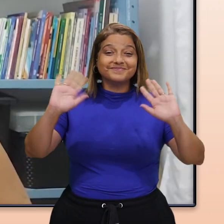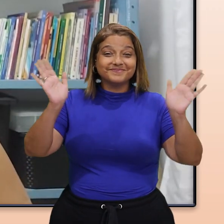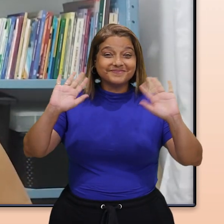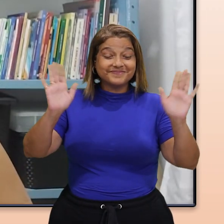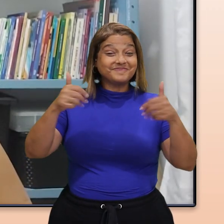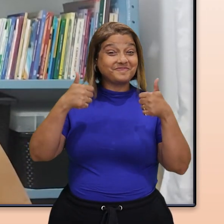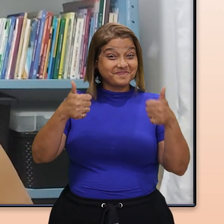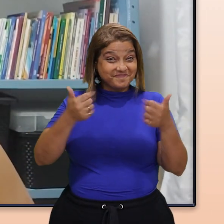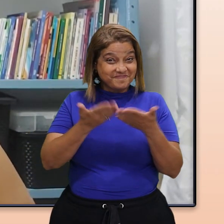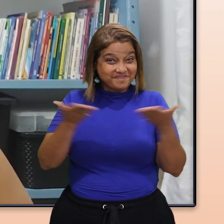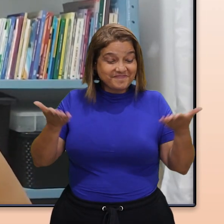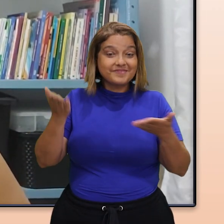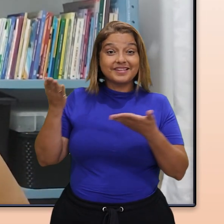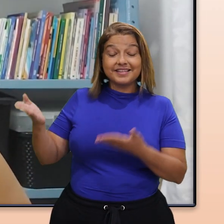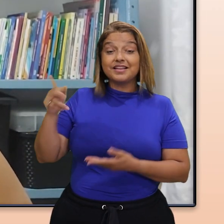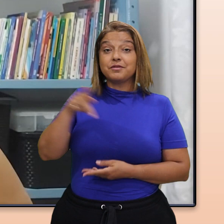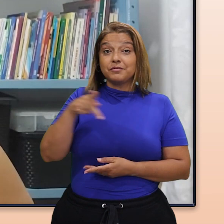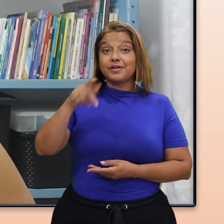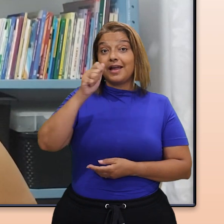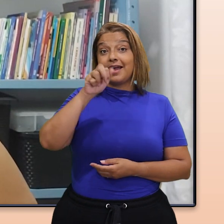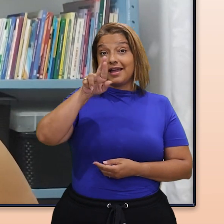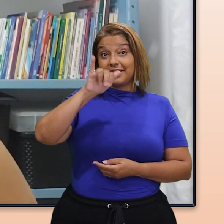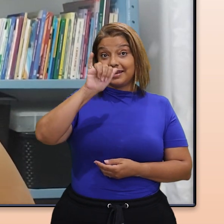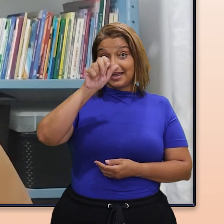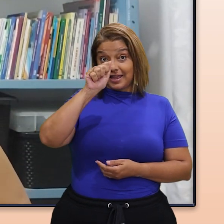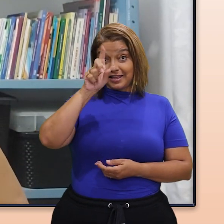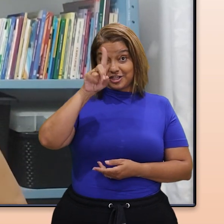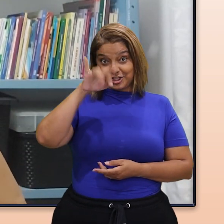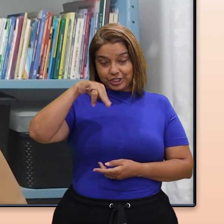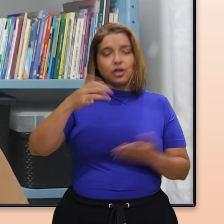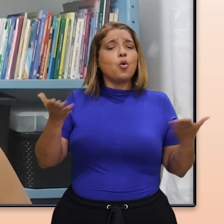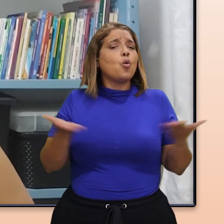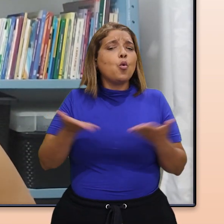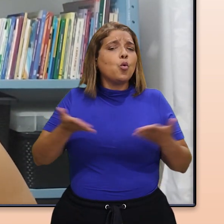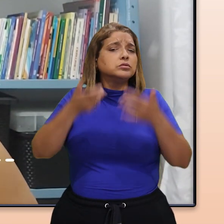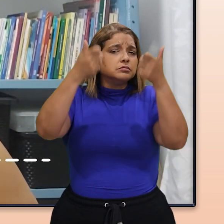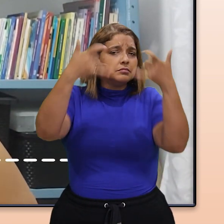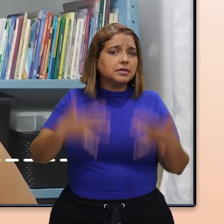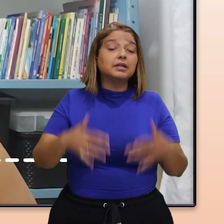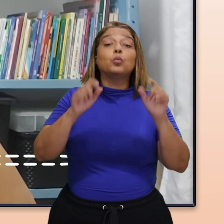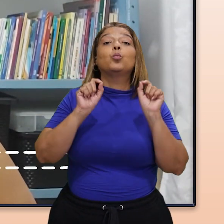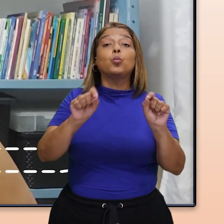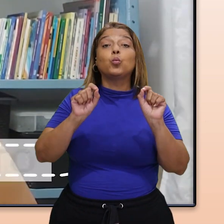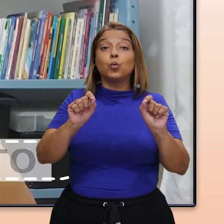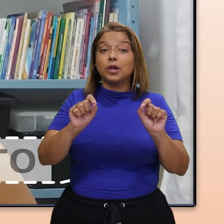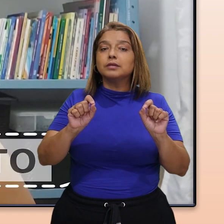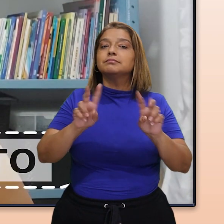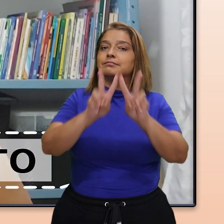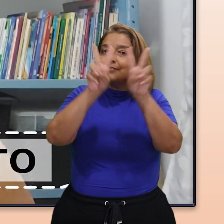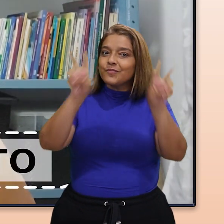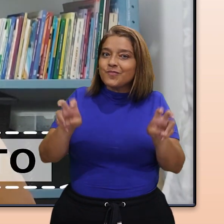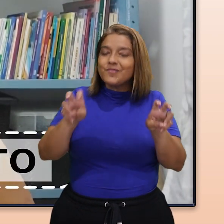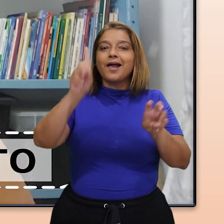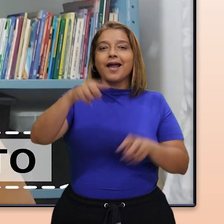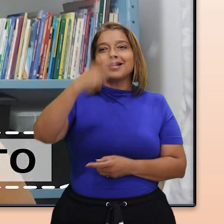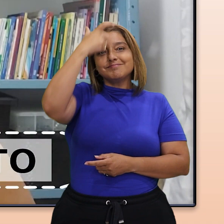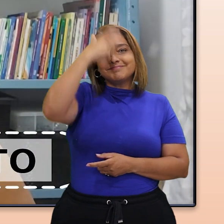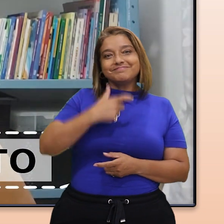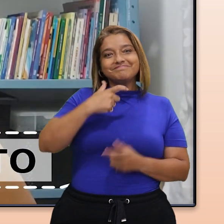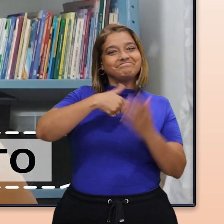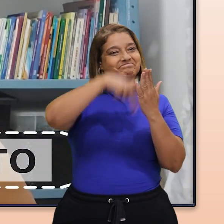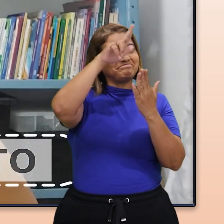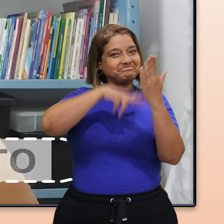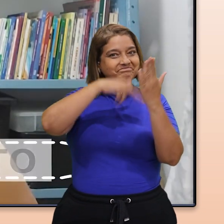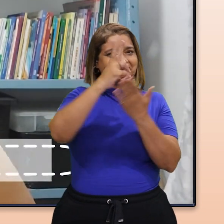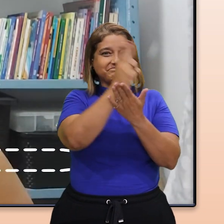Olá pessoal, tudo bem? Eu sou a professora Ariadne e hoje eu estou aqui para falar com vocês sobre autorretrato.